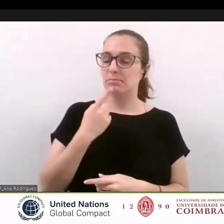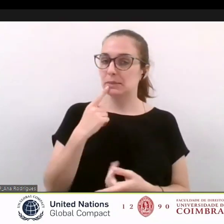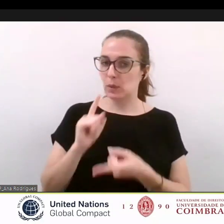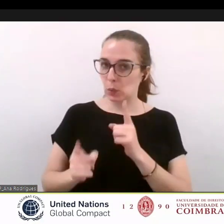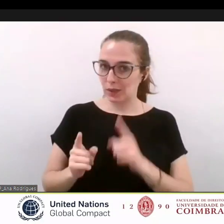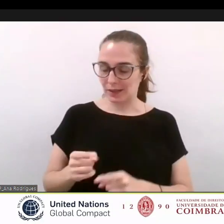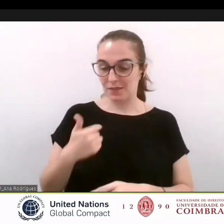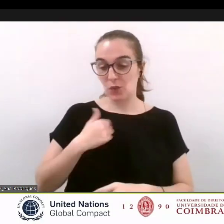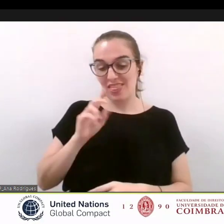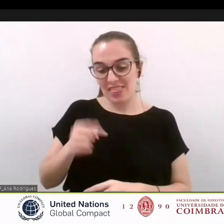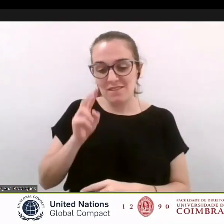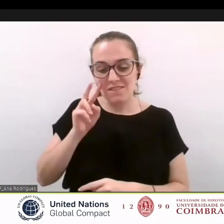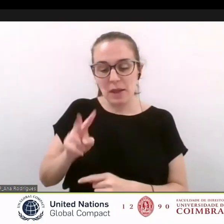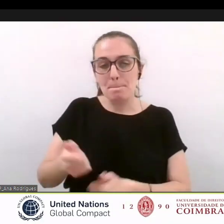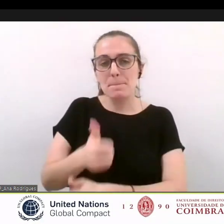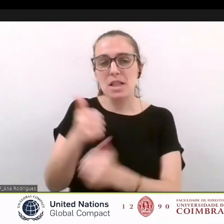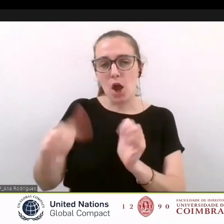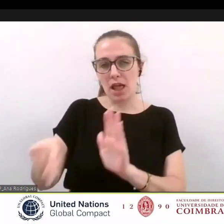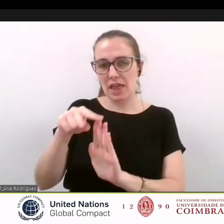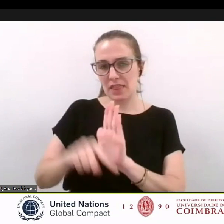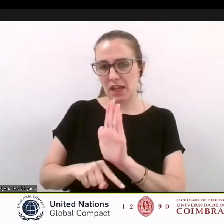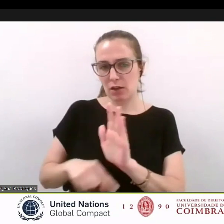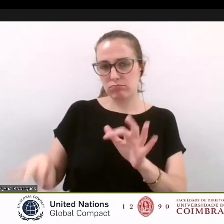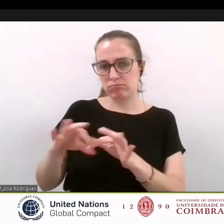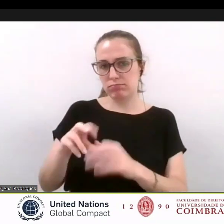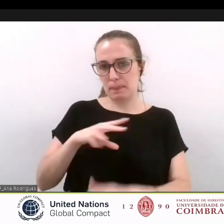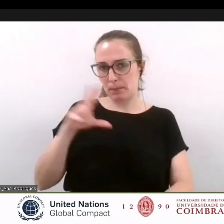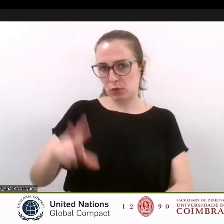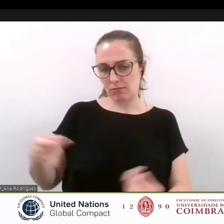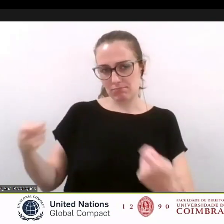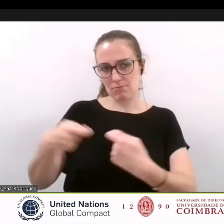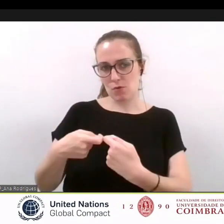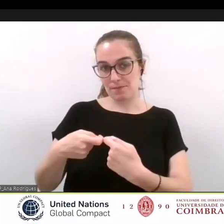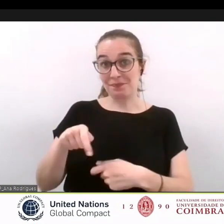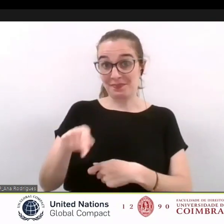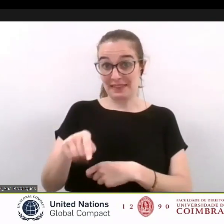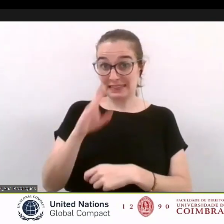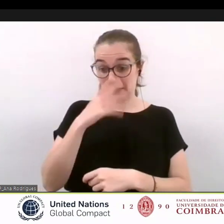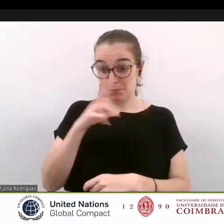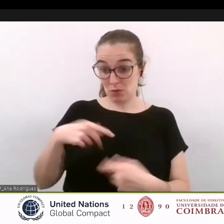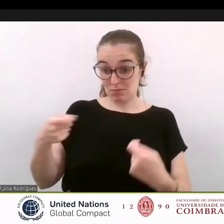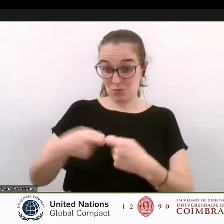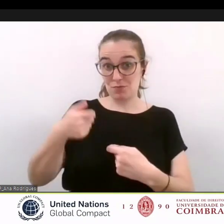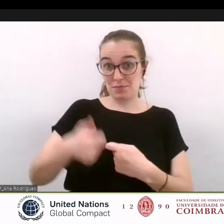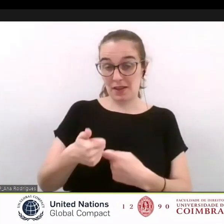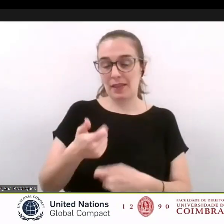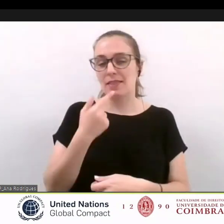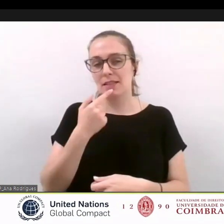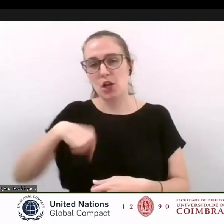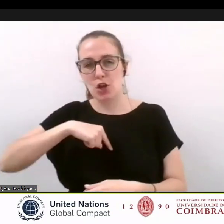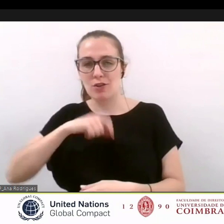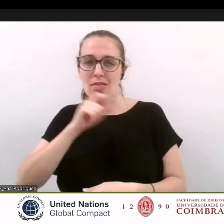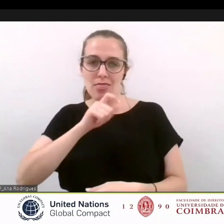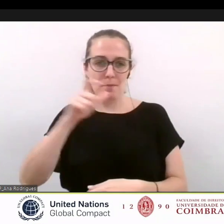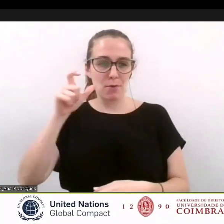é nos indicadores que melhor reflitam a realidade nacional e que melhor permitam transmitir o compromisso não só de todo o